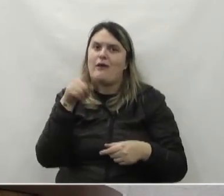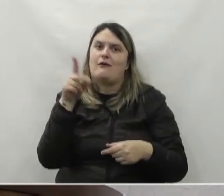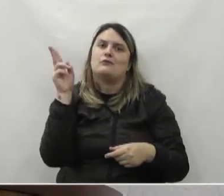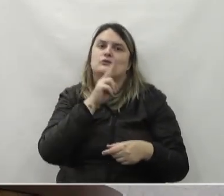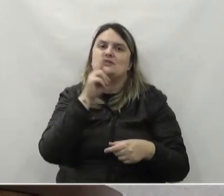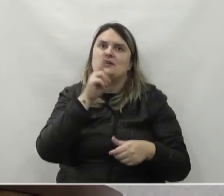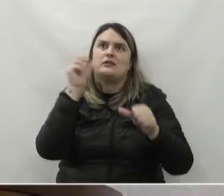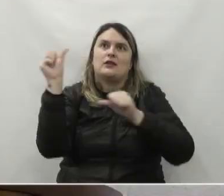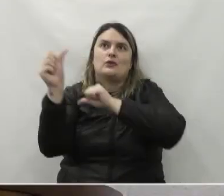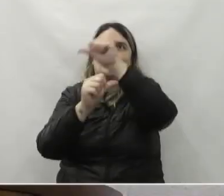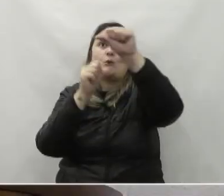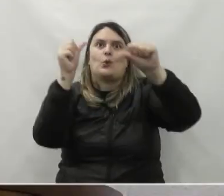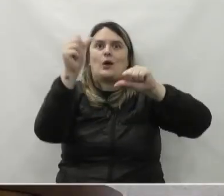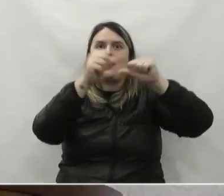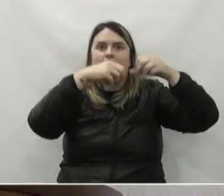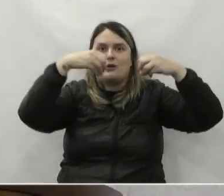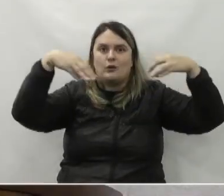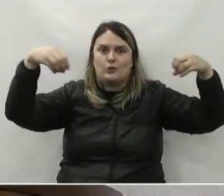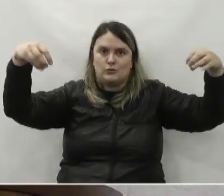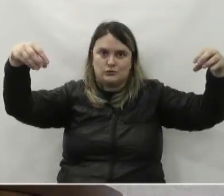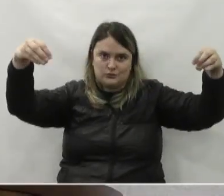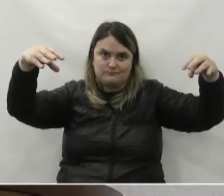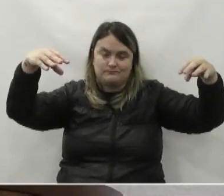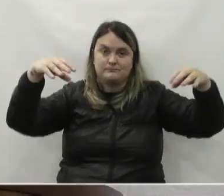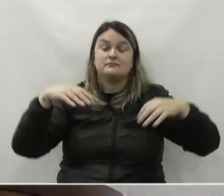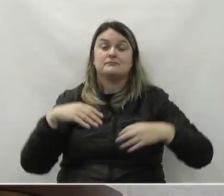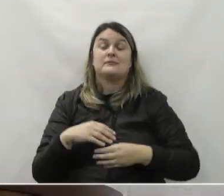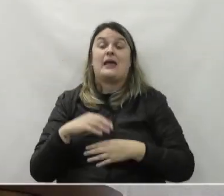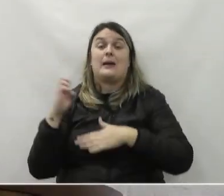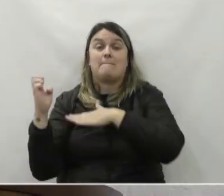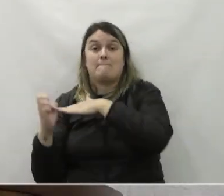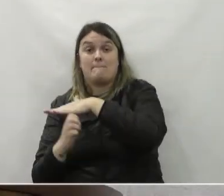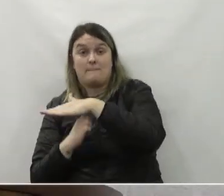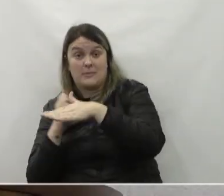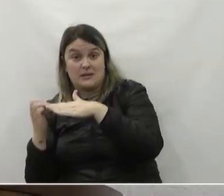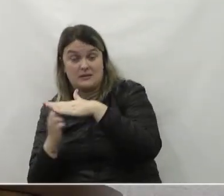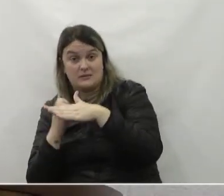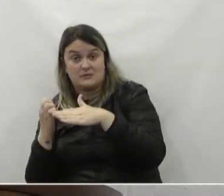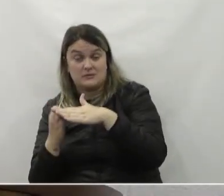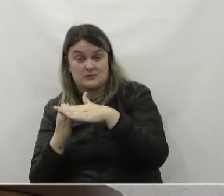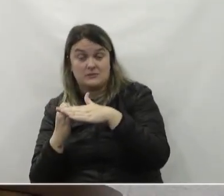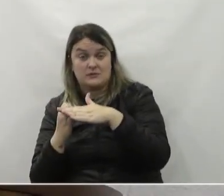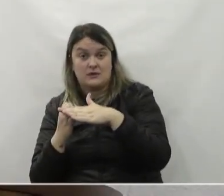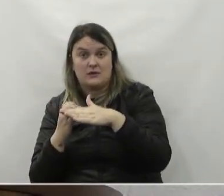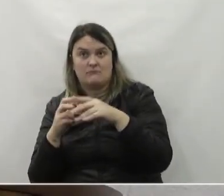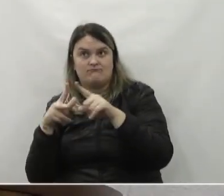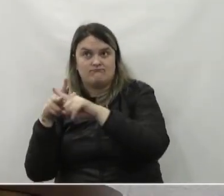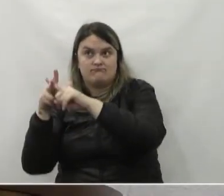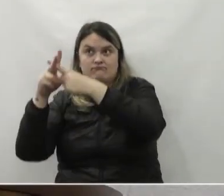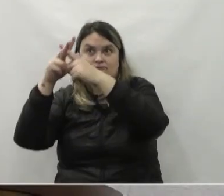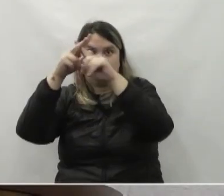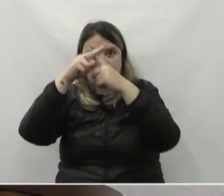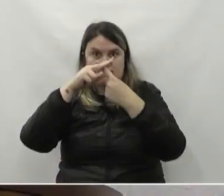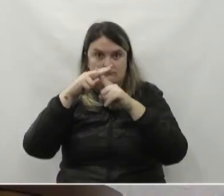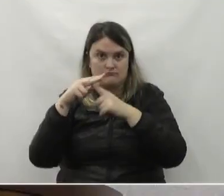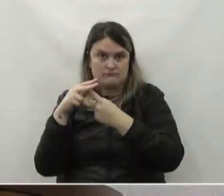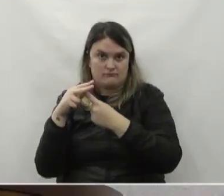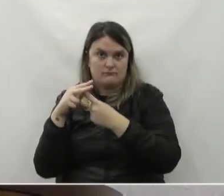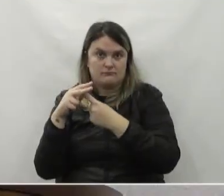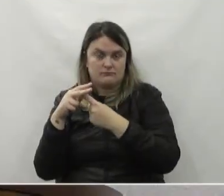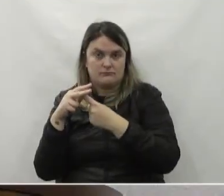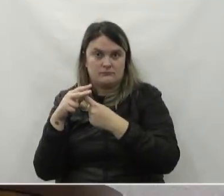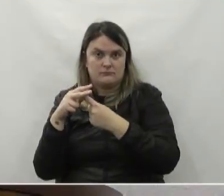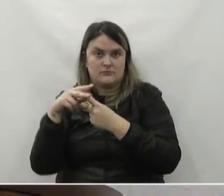Por quê? Porque a empresa que presta o serviço de manutenção